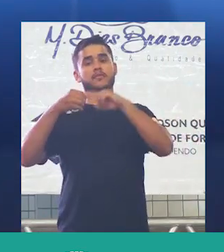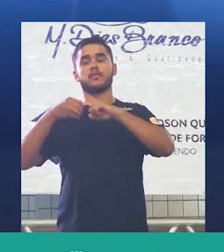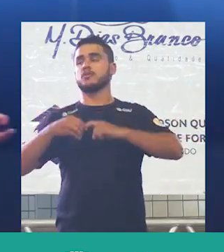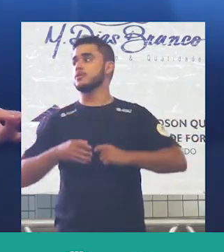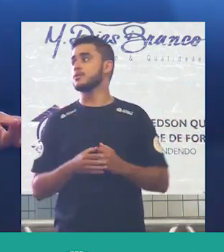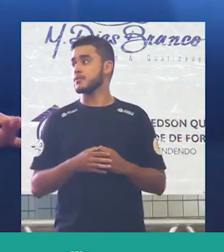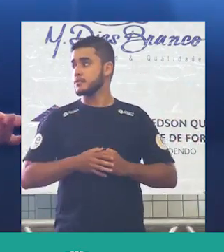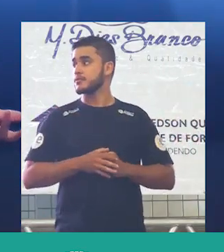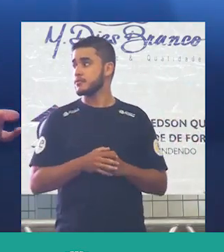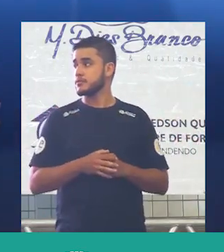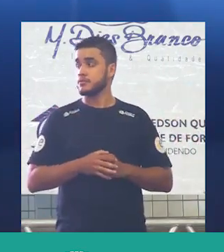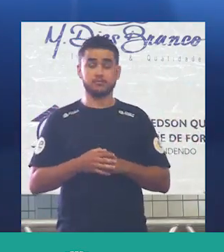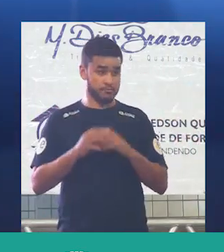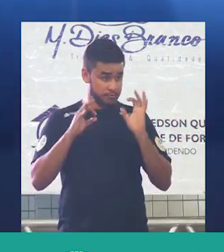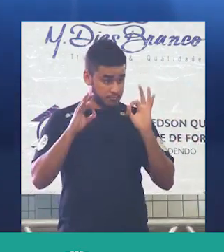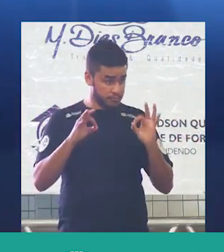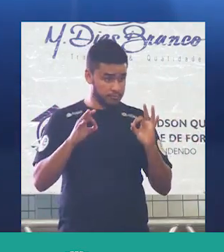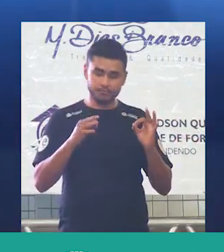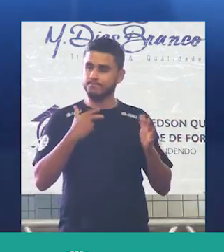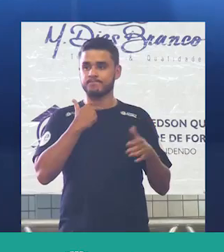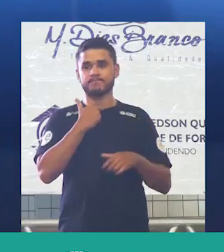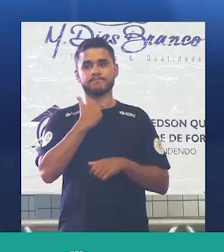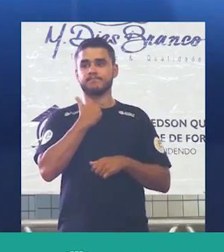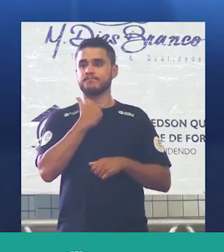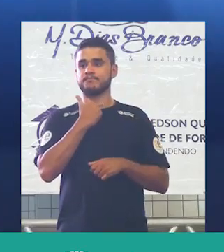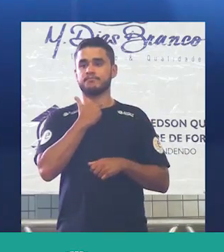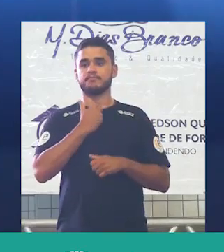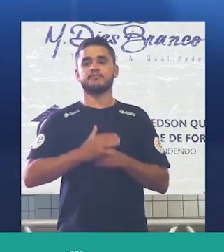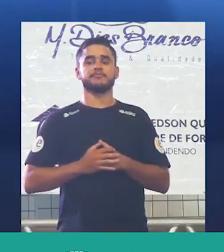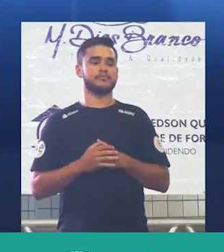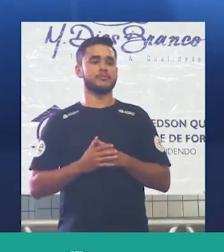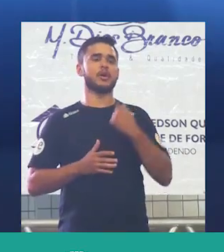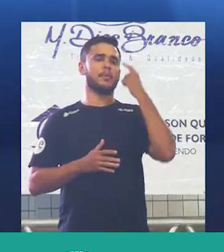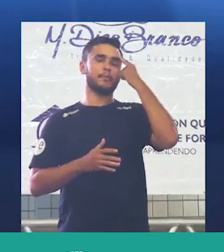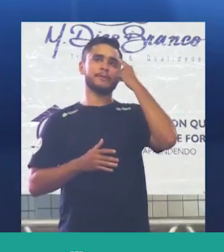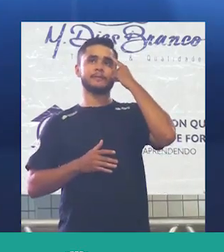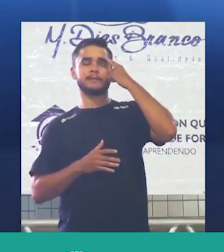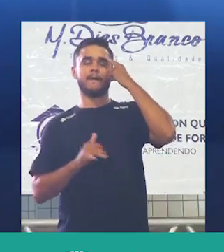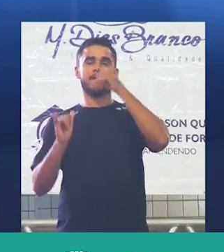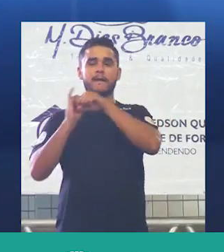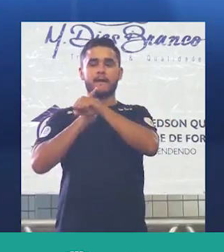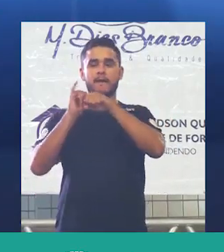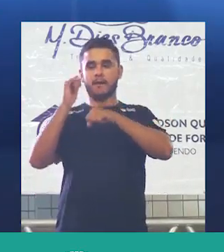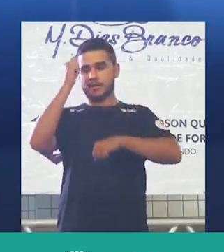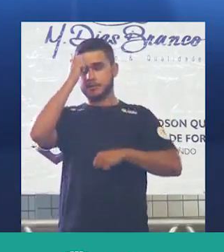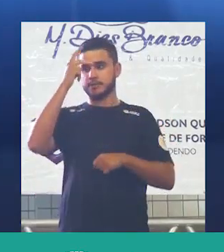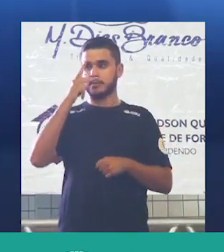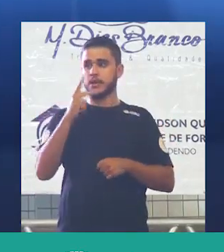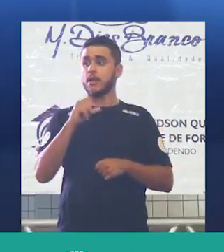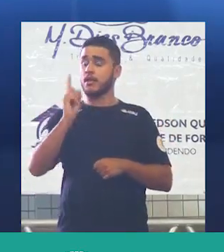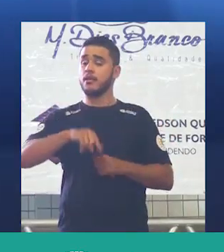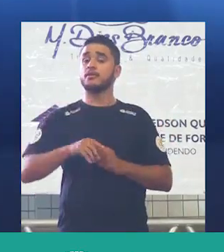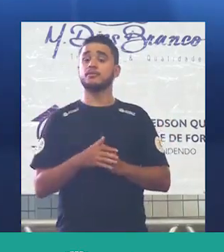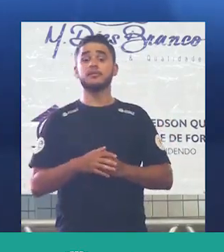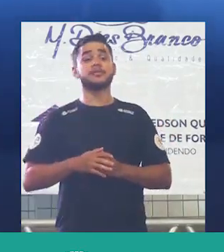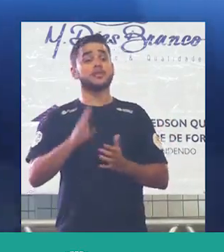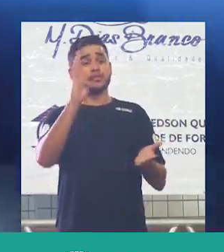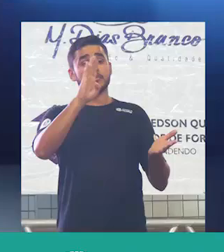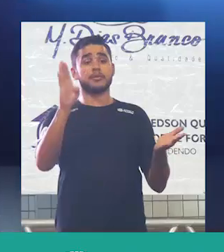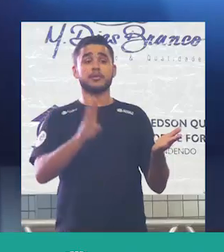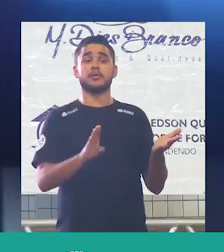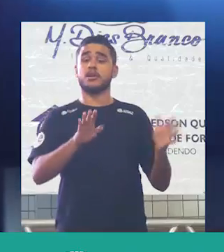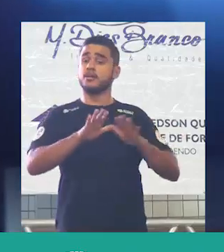novo. Pode não, rapaz. Olha a mentalidade do brasileiro, como é que é, né? Mentalidade do brasileiro. Por isso que no Brasil o negócio